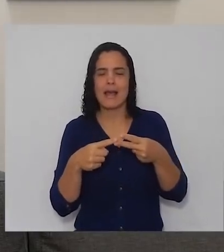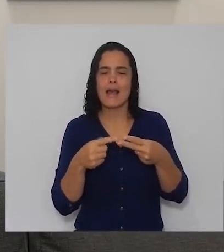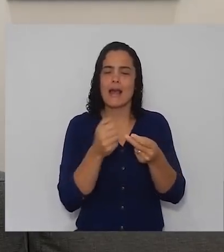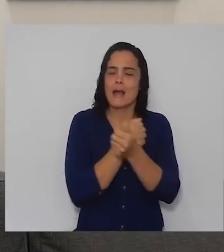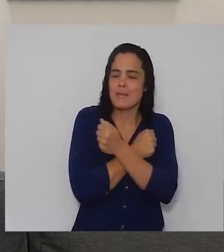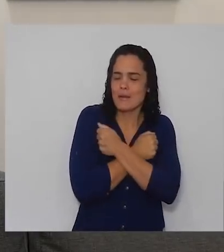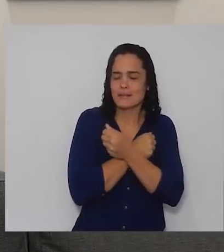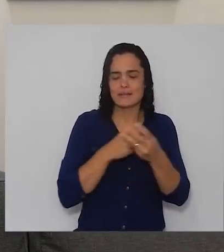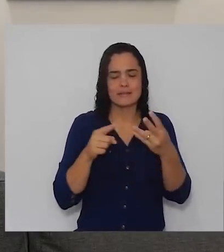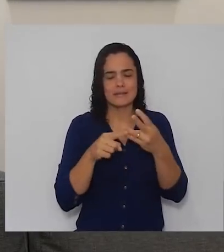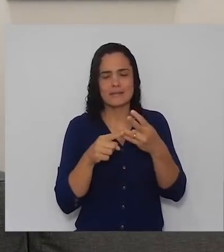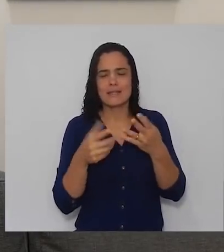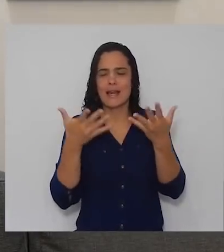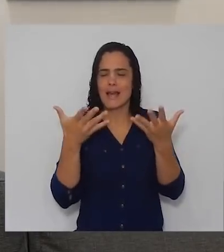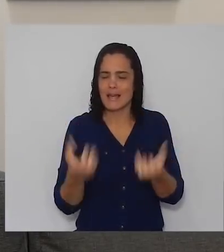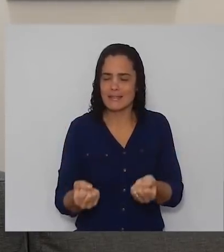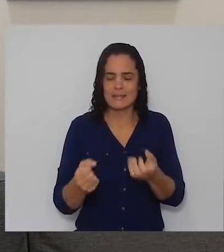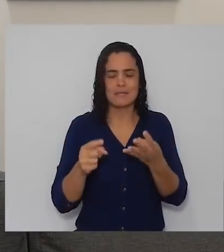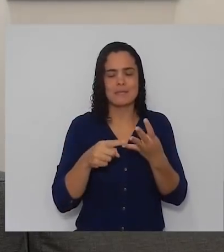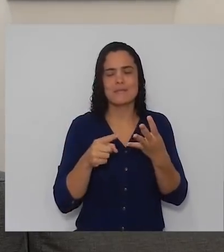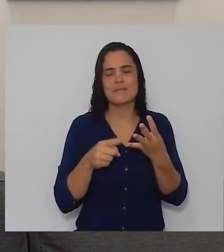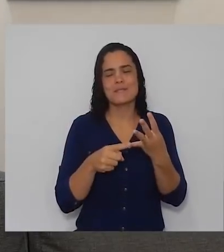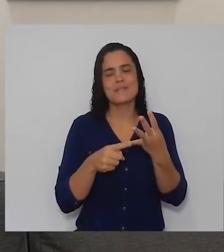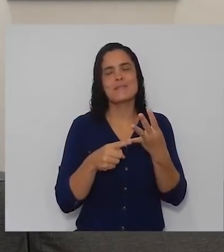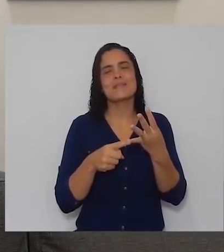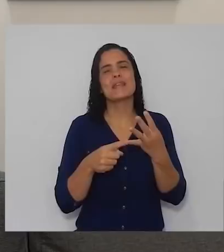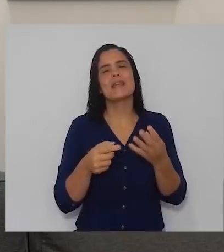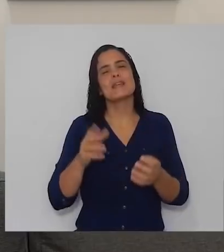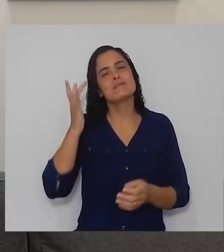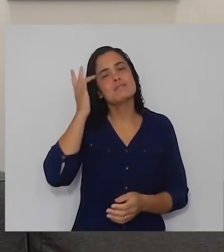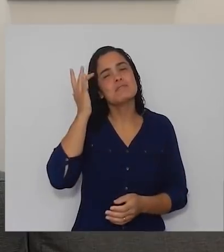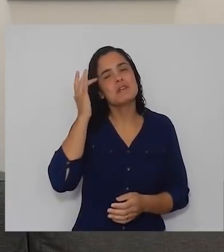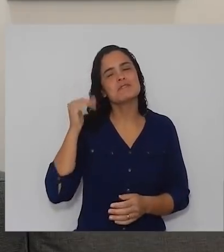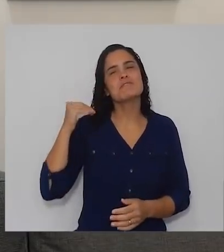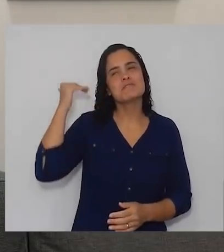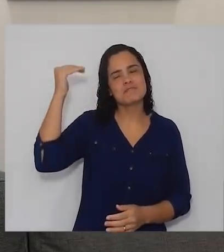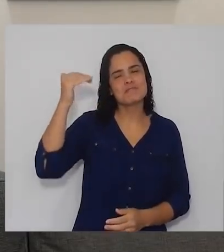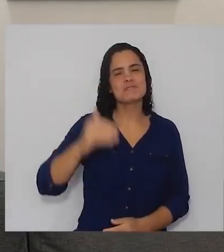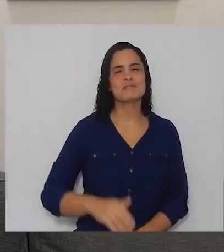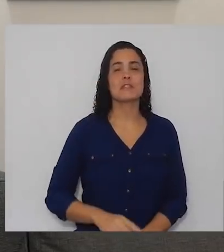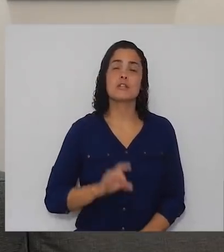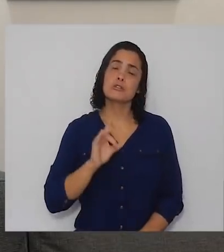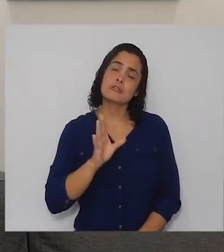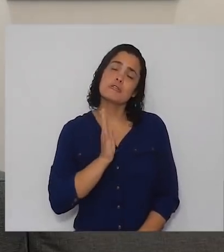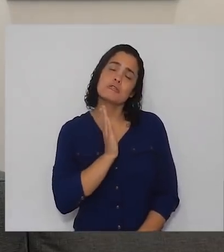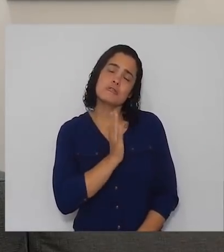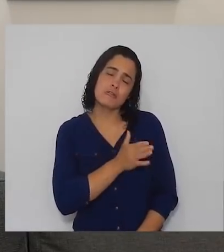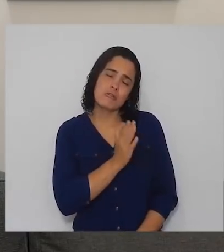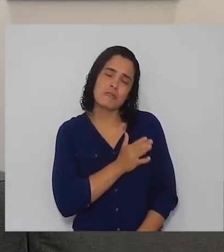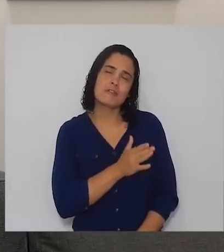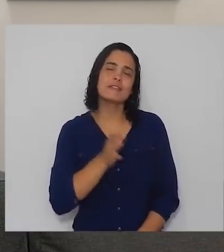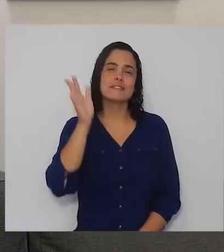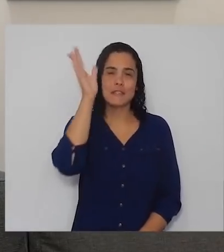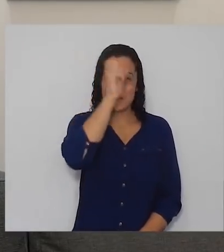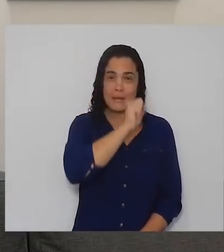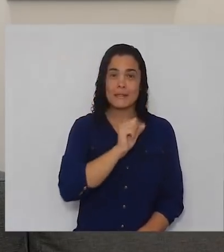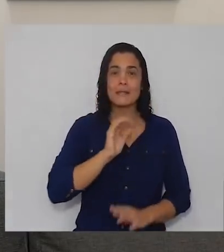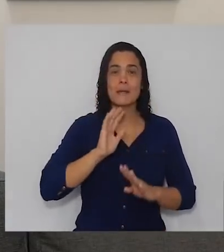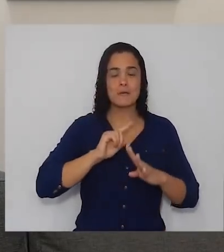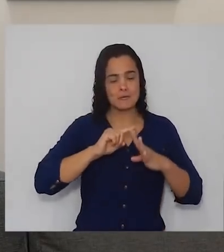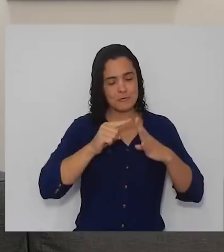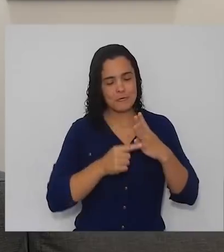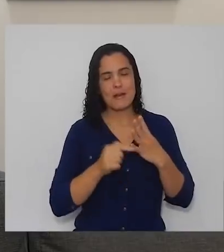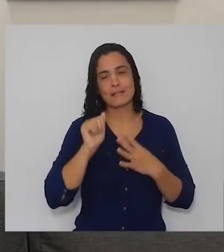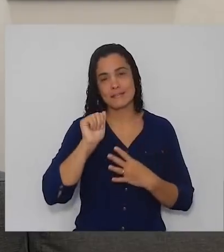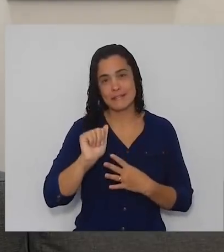aproximar, abraçar, acolher e amadurecer. Por enquanto, fazemos isso no coração. Por enquanto, é hora de fazermos isso apenas